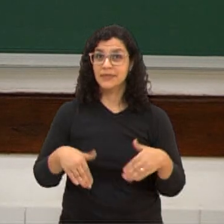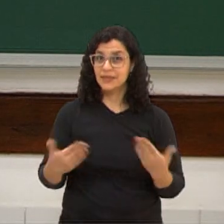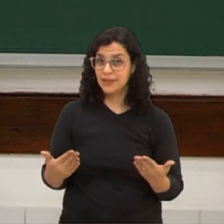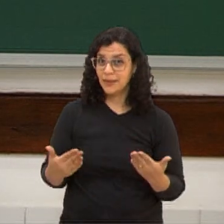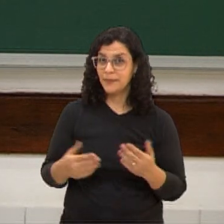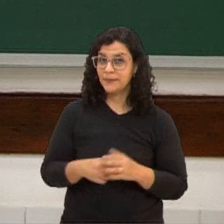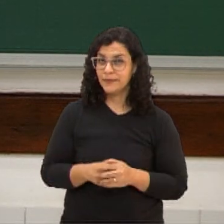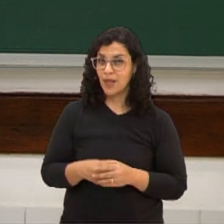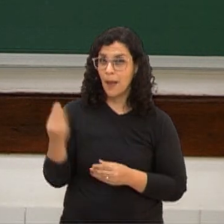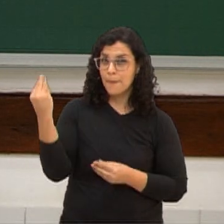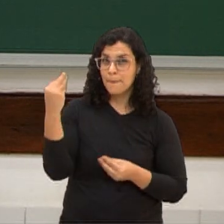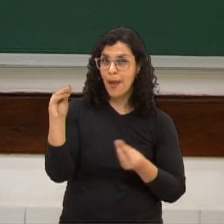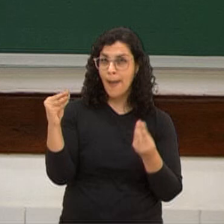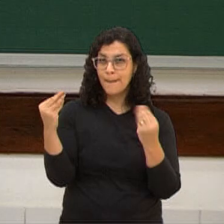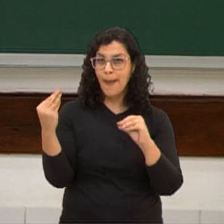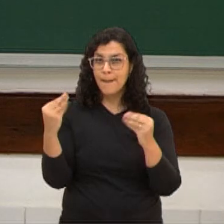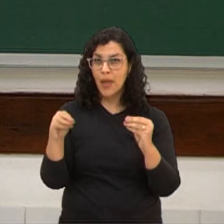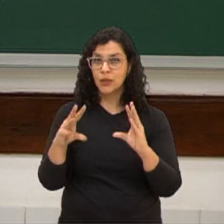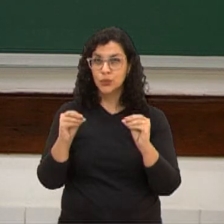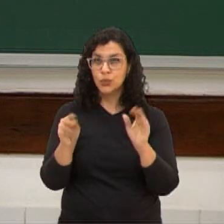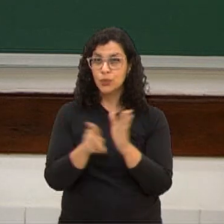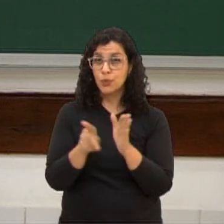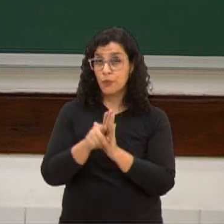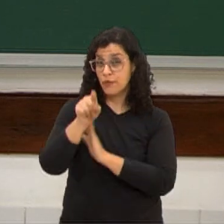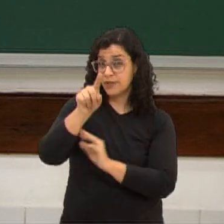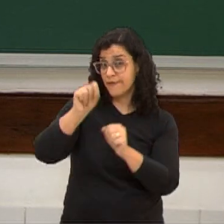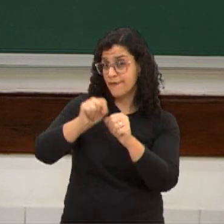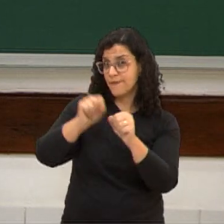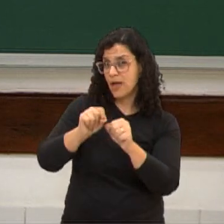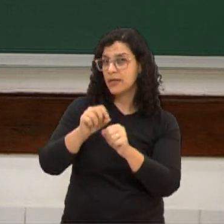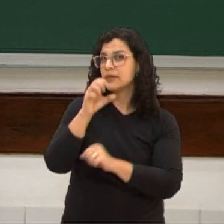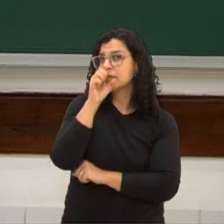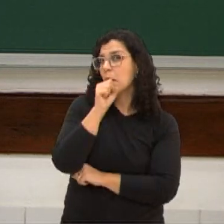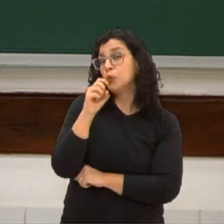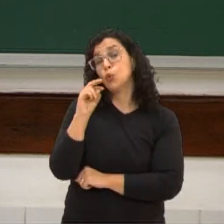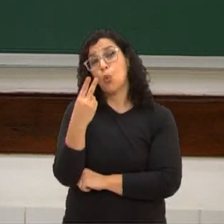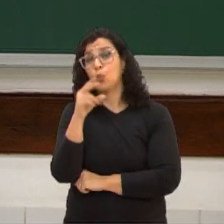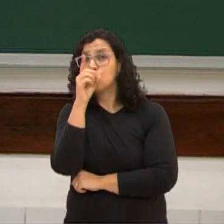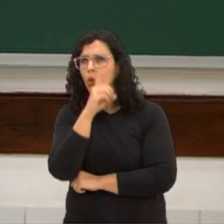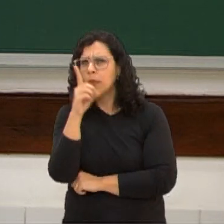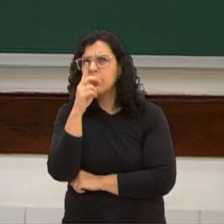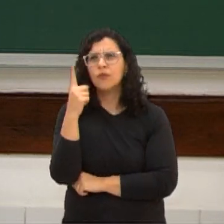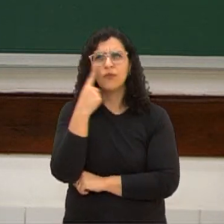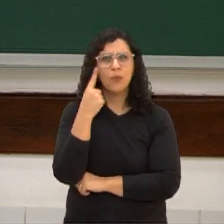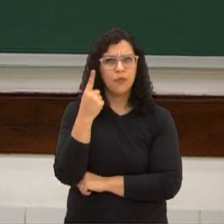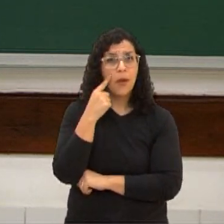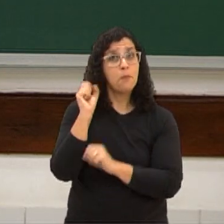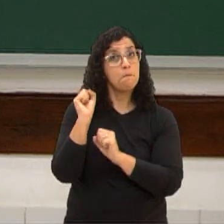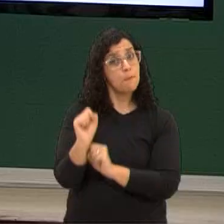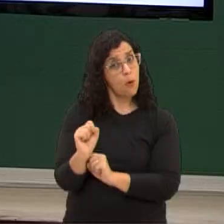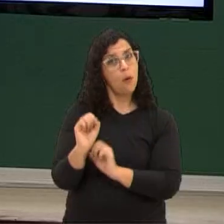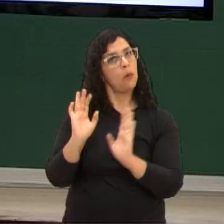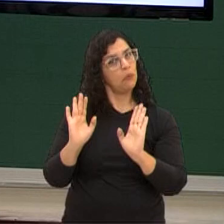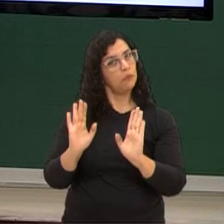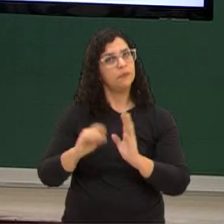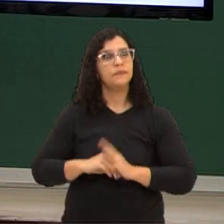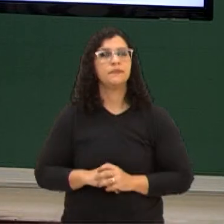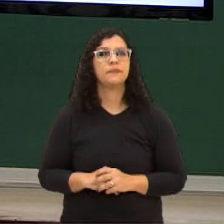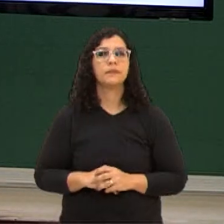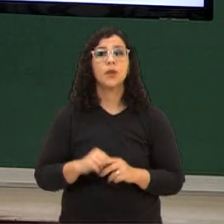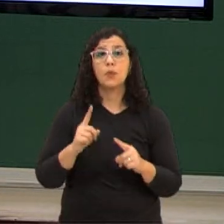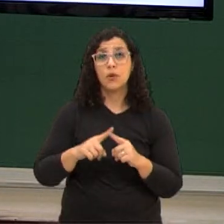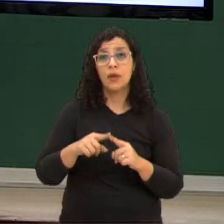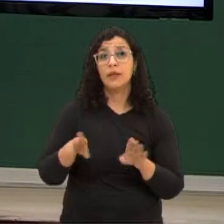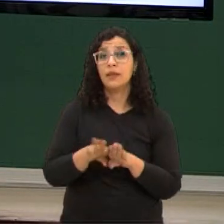E aí, pessoal, completaram os espaços ali com a rotina de vocês no fim de semana? Então, vamos ver como que pode ficar, né?